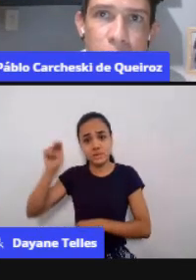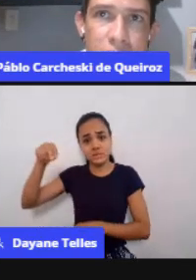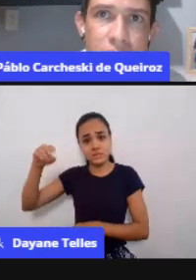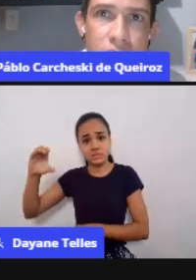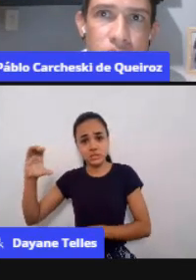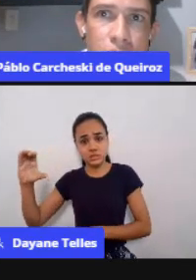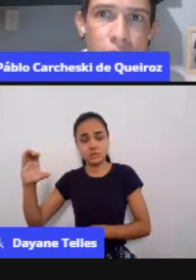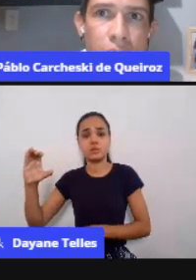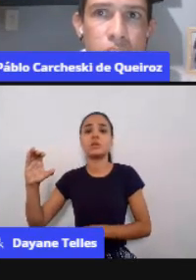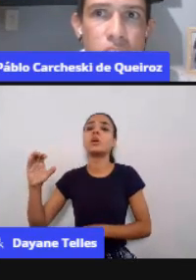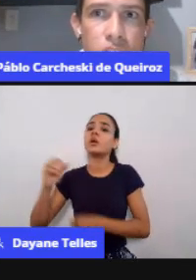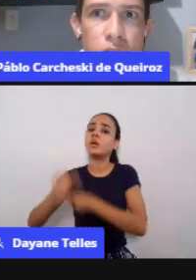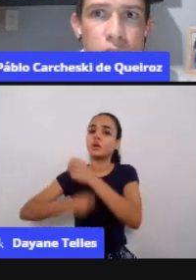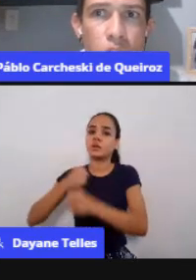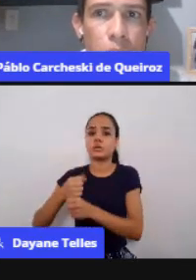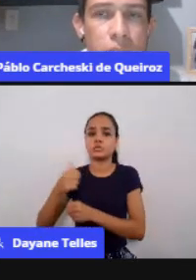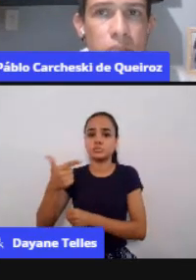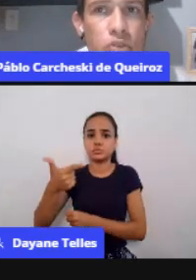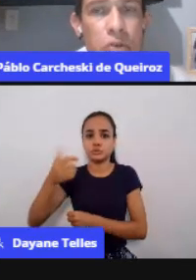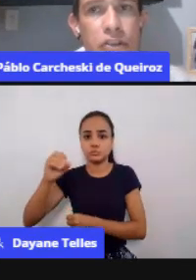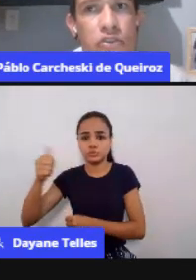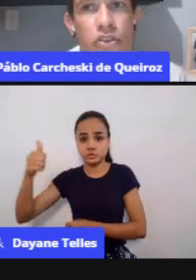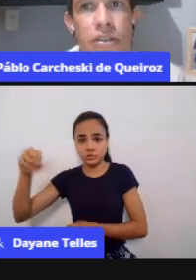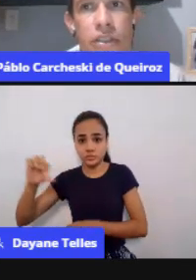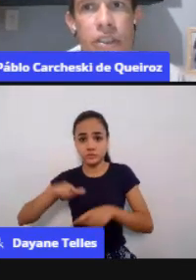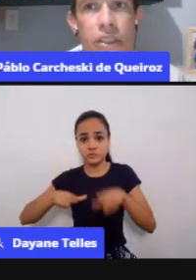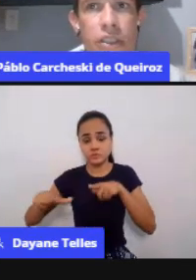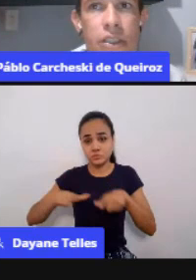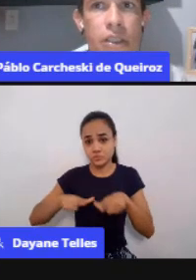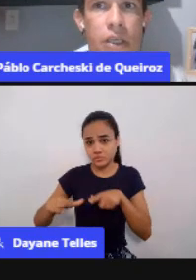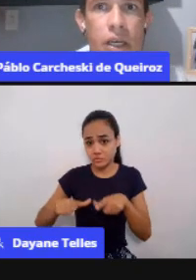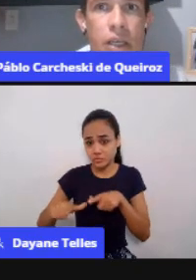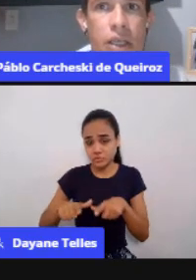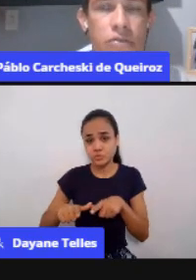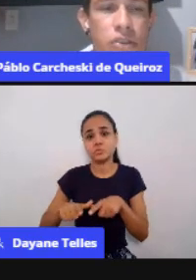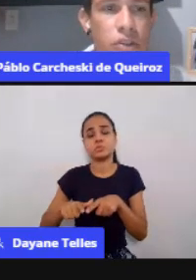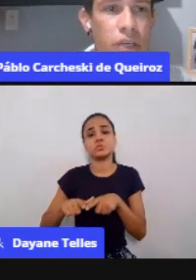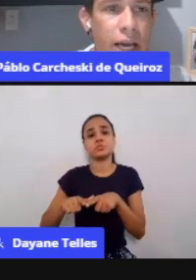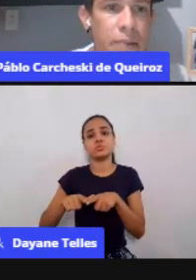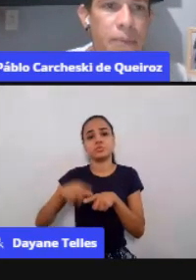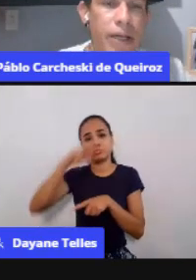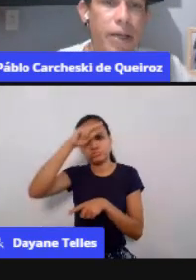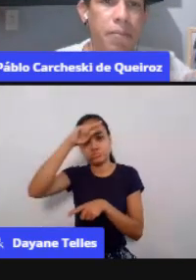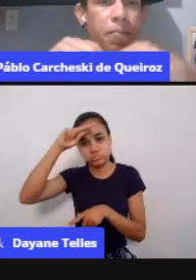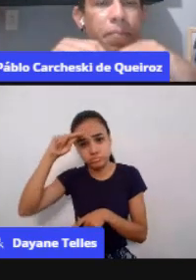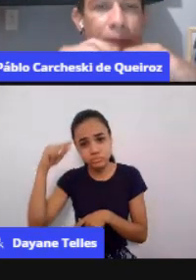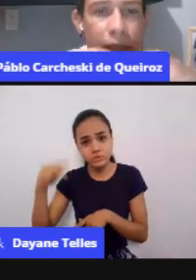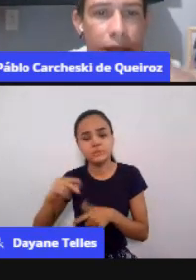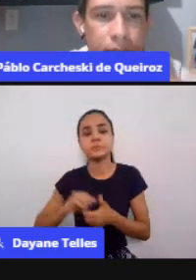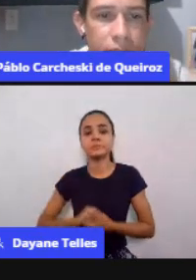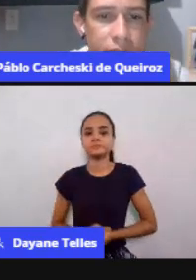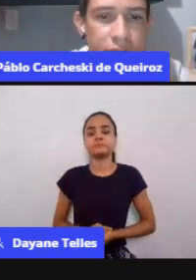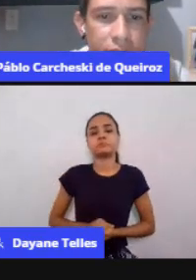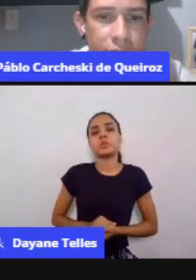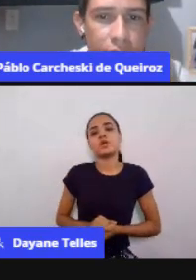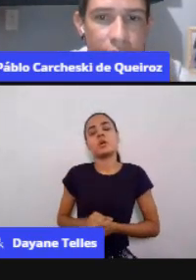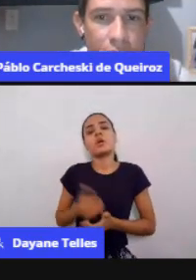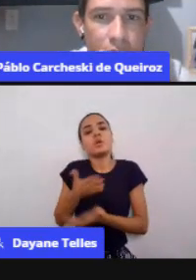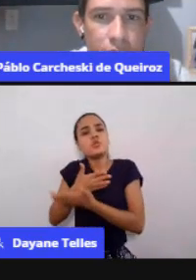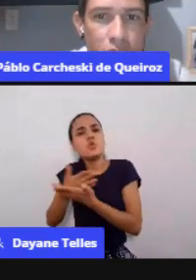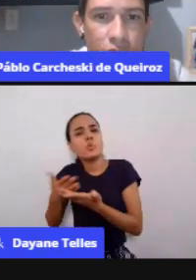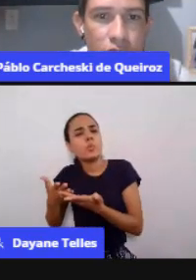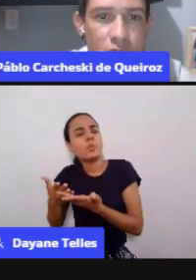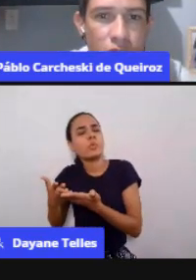gente trabalhou bastante, a gente veio comentando com os professores que você olhar para a